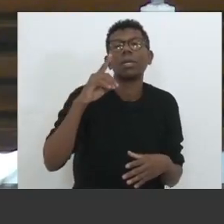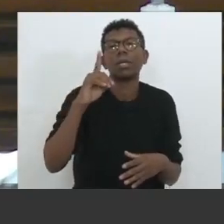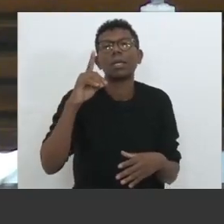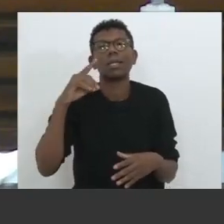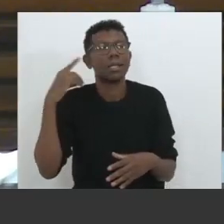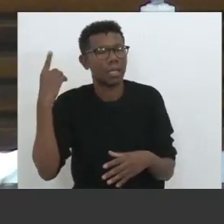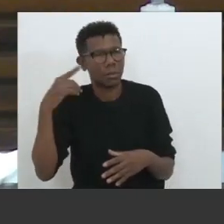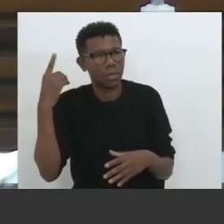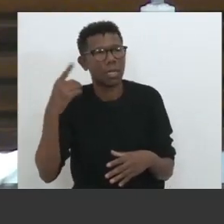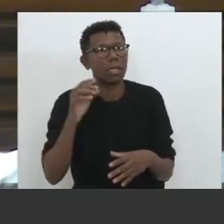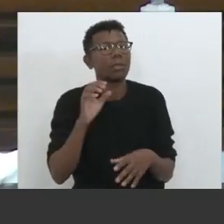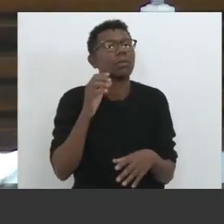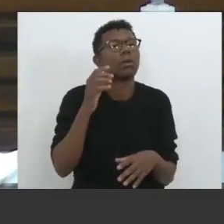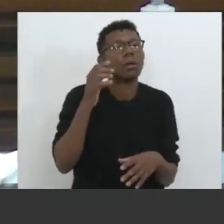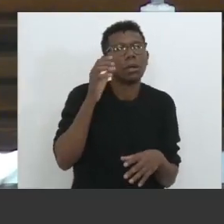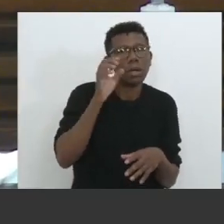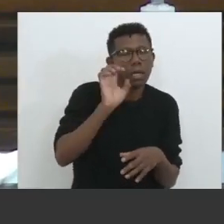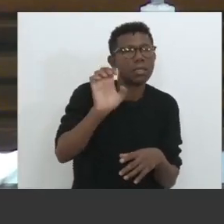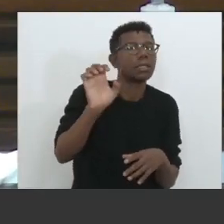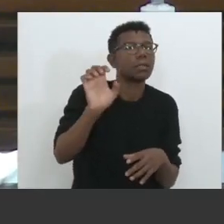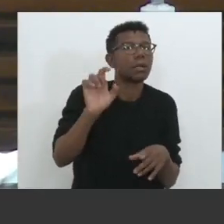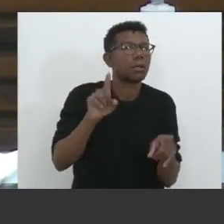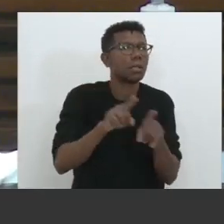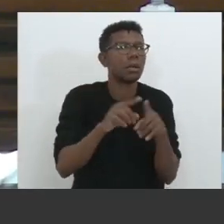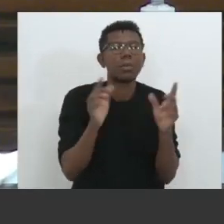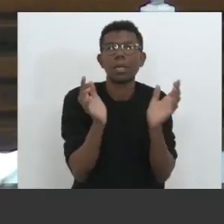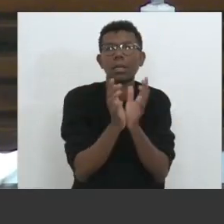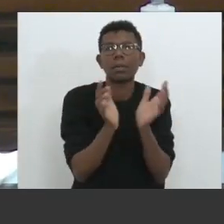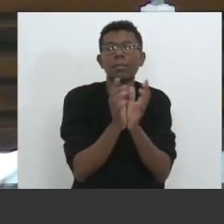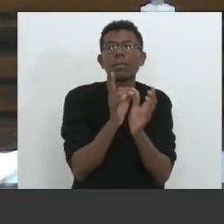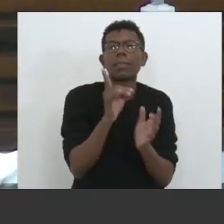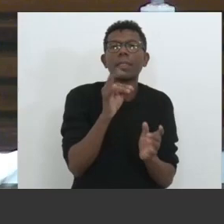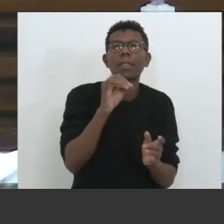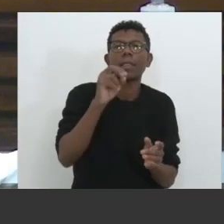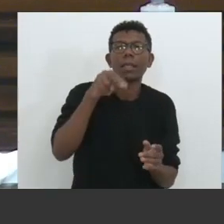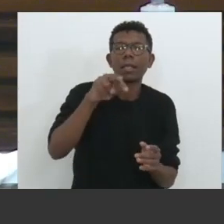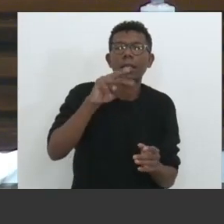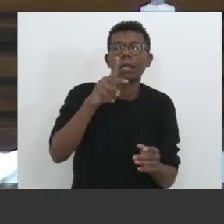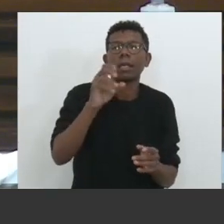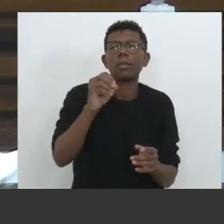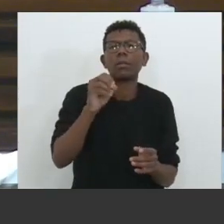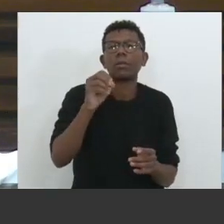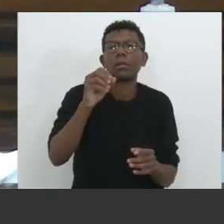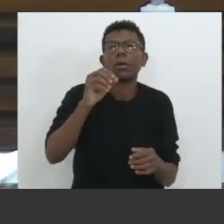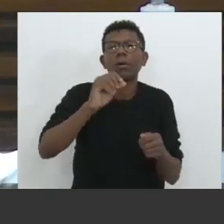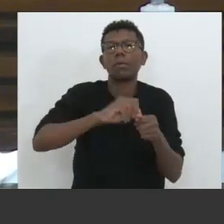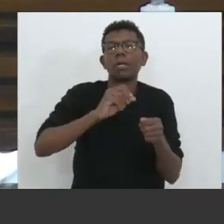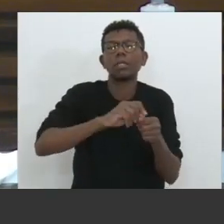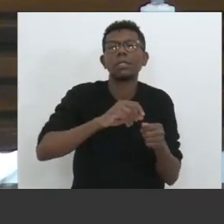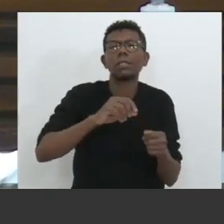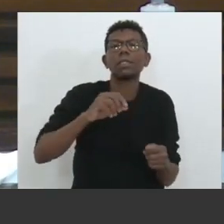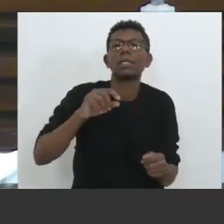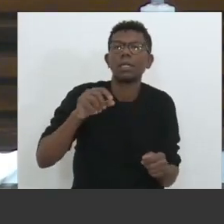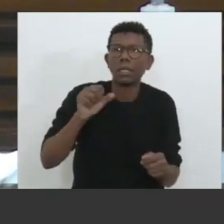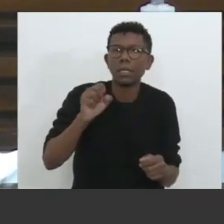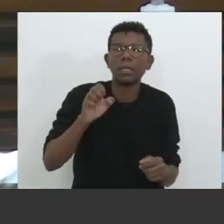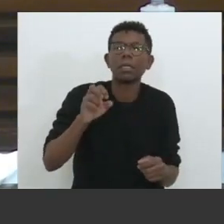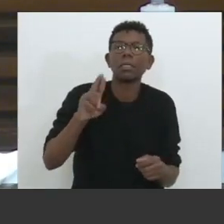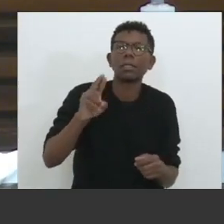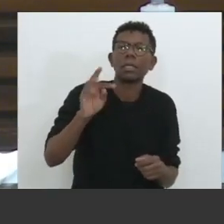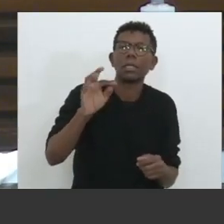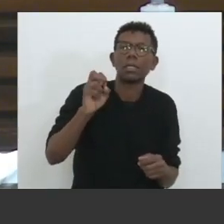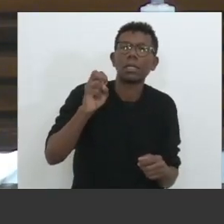faltava a banda sertaneja o Dinho fazia o sertanejo sério elizan Campelo aí